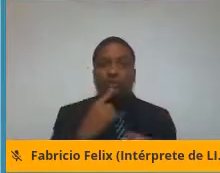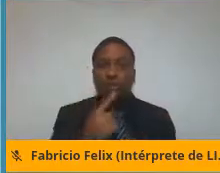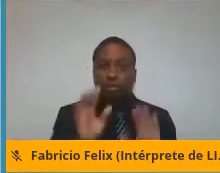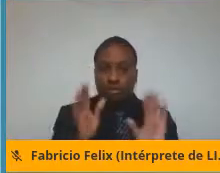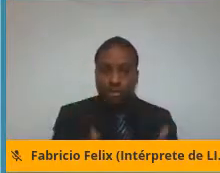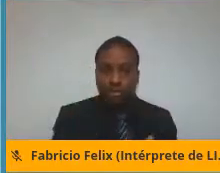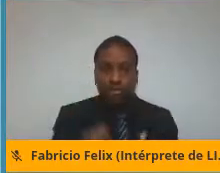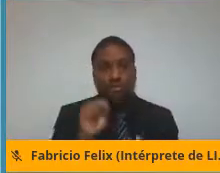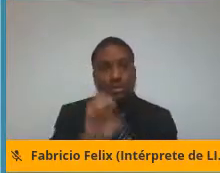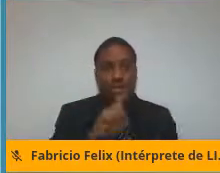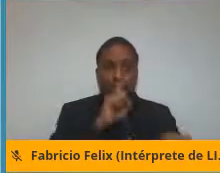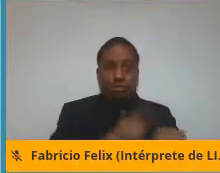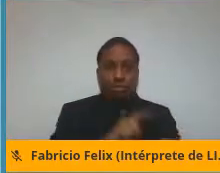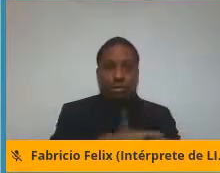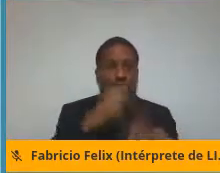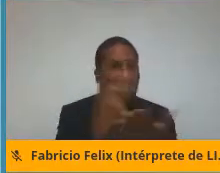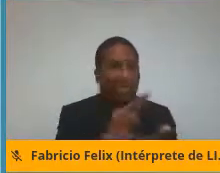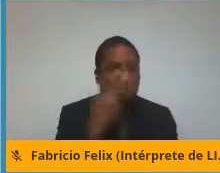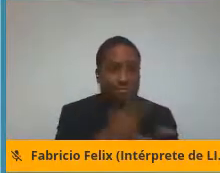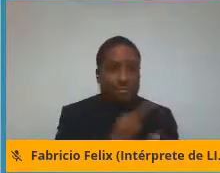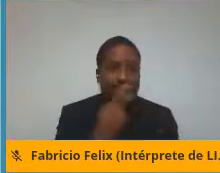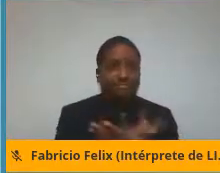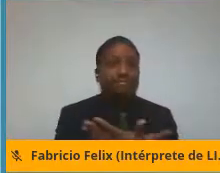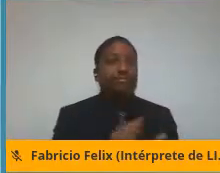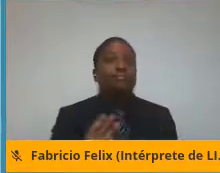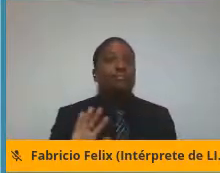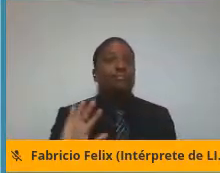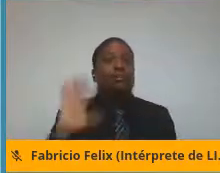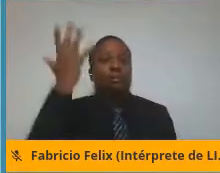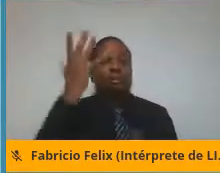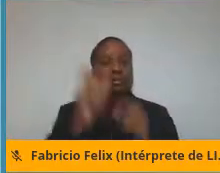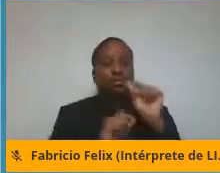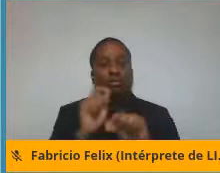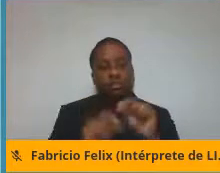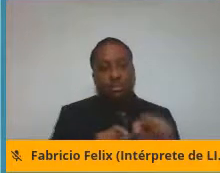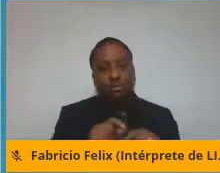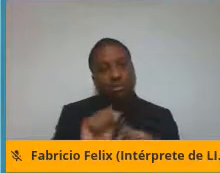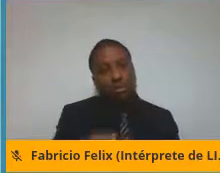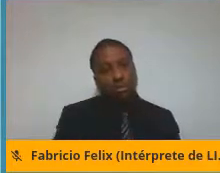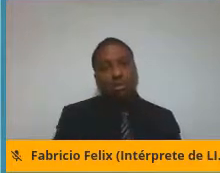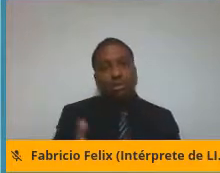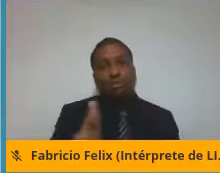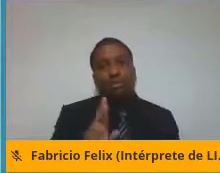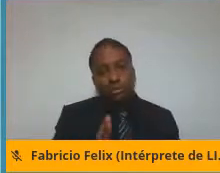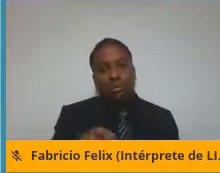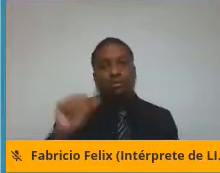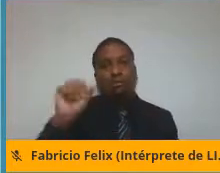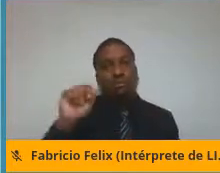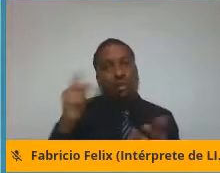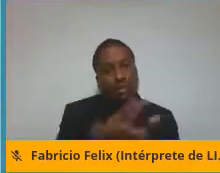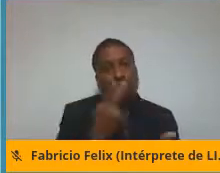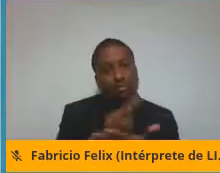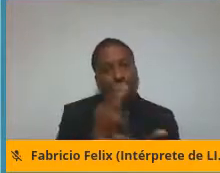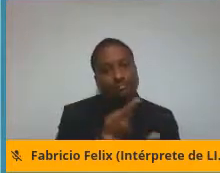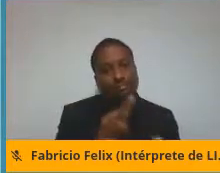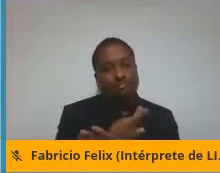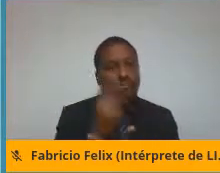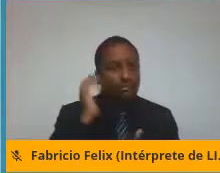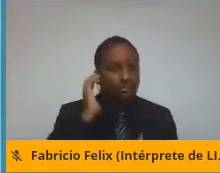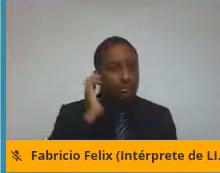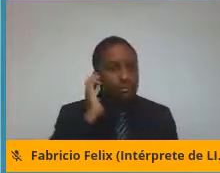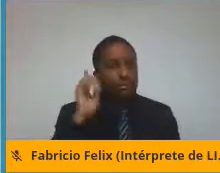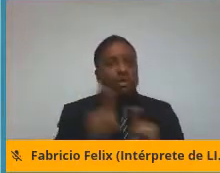no momento correto, o que é que vai acontecer? Você pode ter um resultado falso negativo. Além disso, também pode